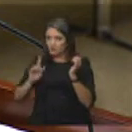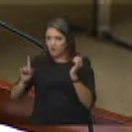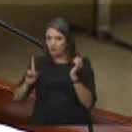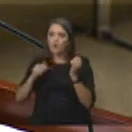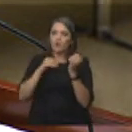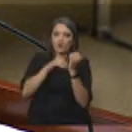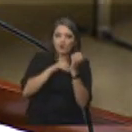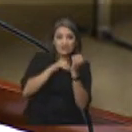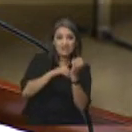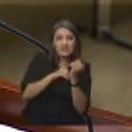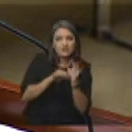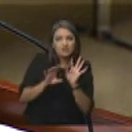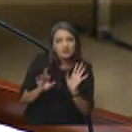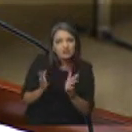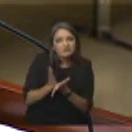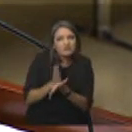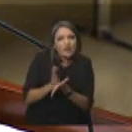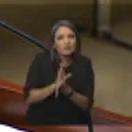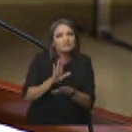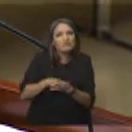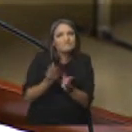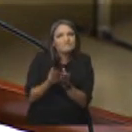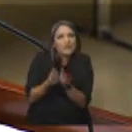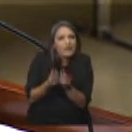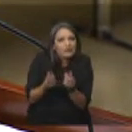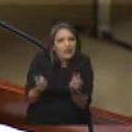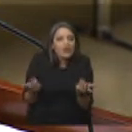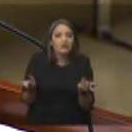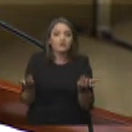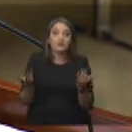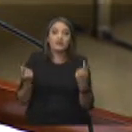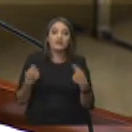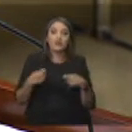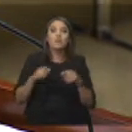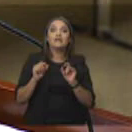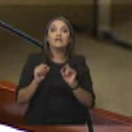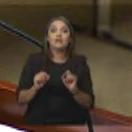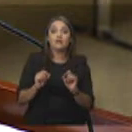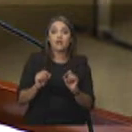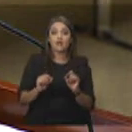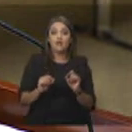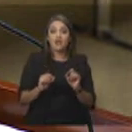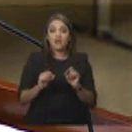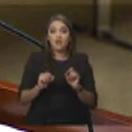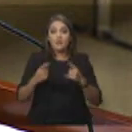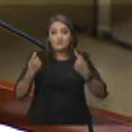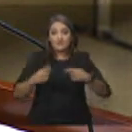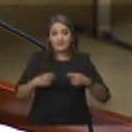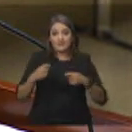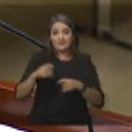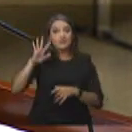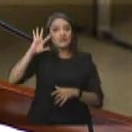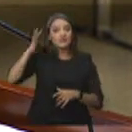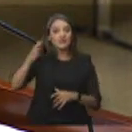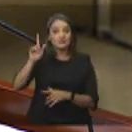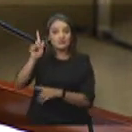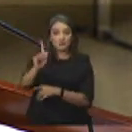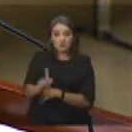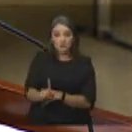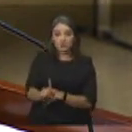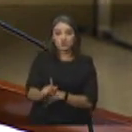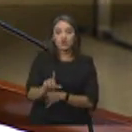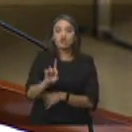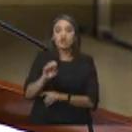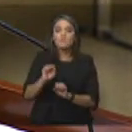fiscal está excluído, a concessão de acesso depende exclusivamente da decisão do gestor e só pode ser